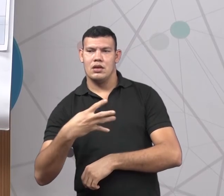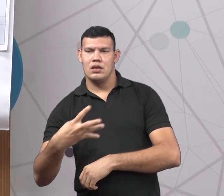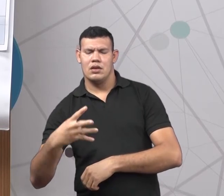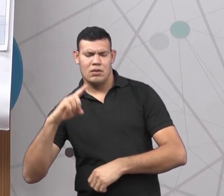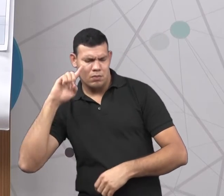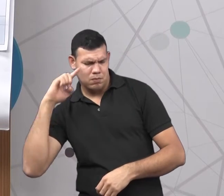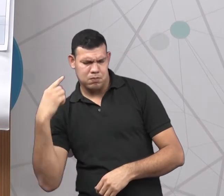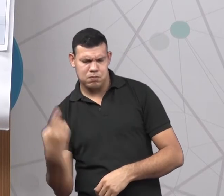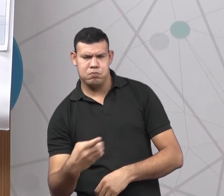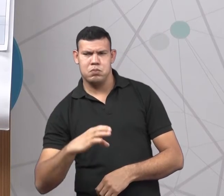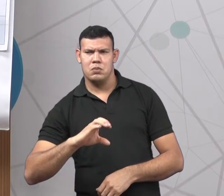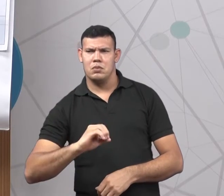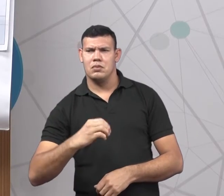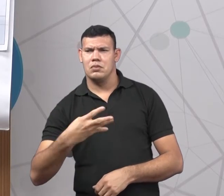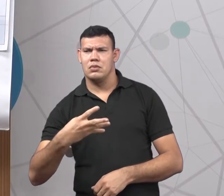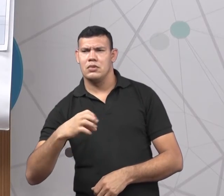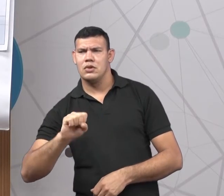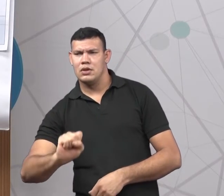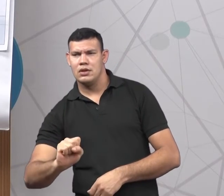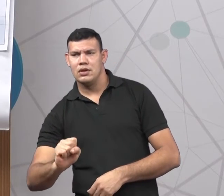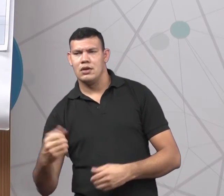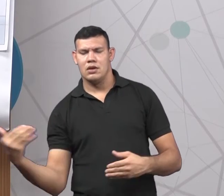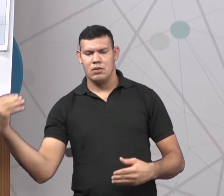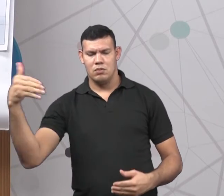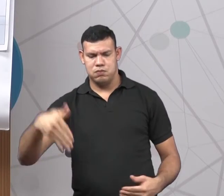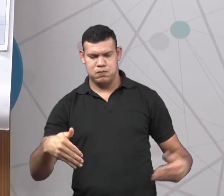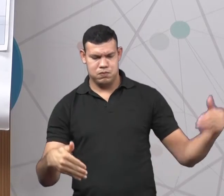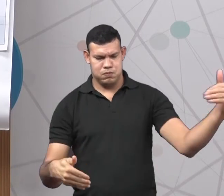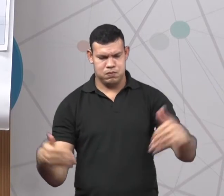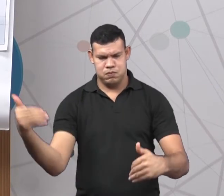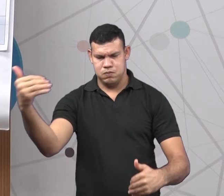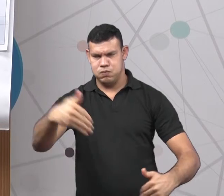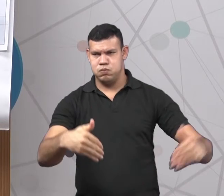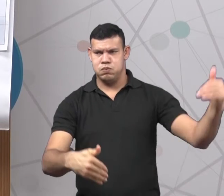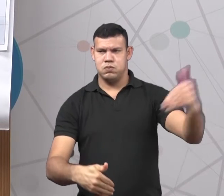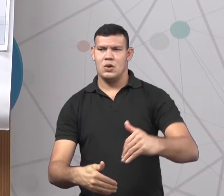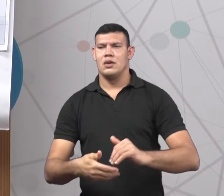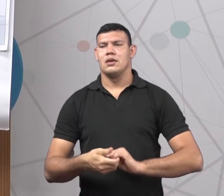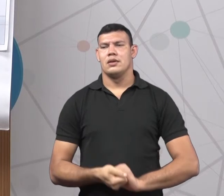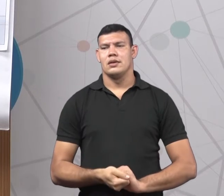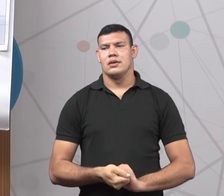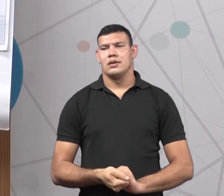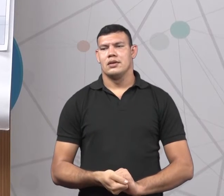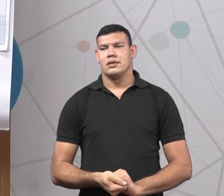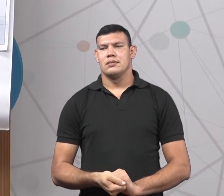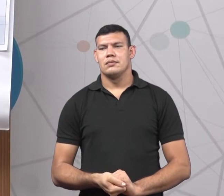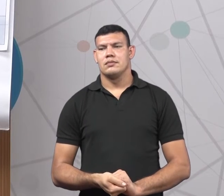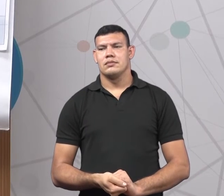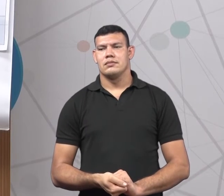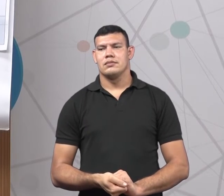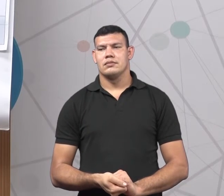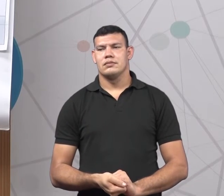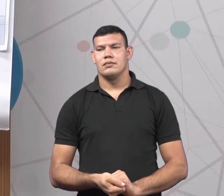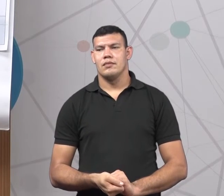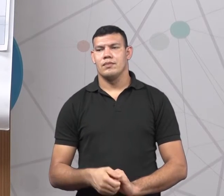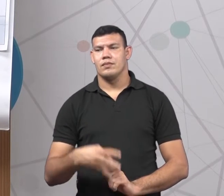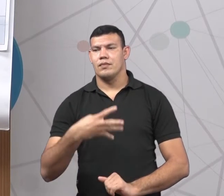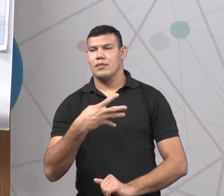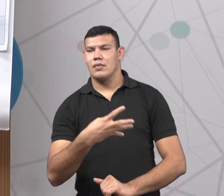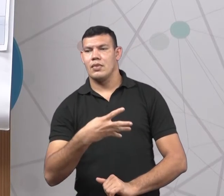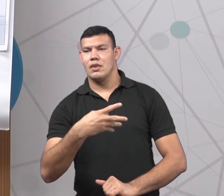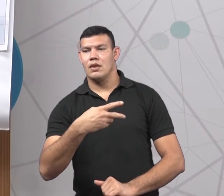604.048 pessoas que vieram de outras regiões para a região Centro-Oeste. Por outro lado, tivemos